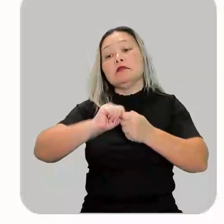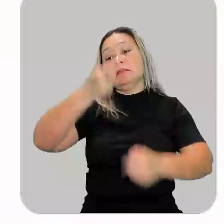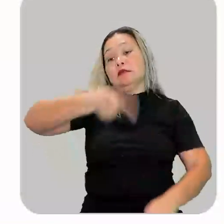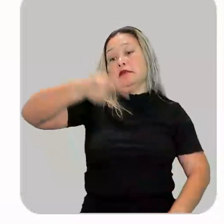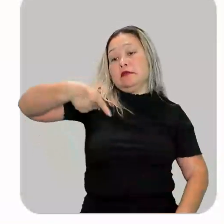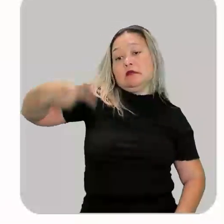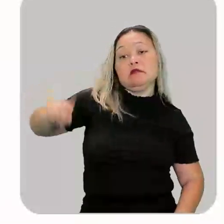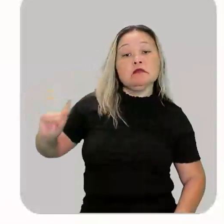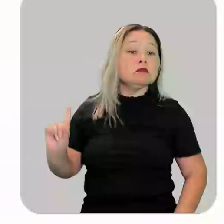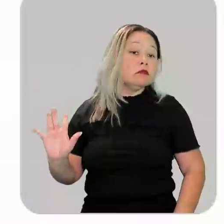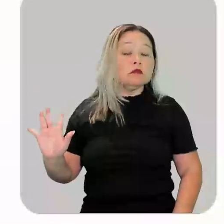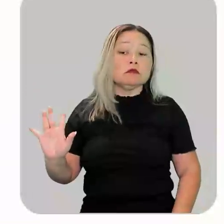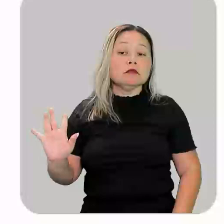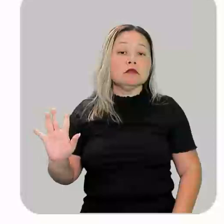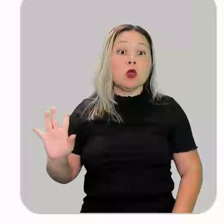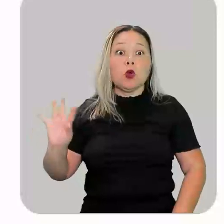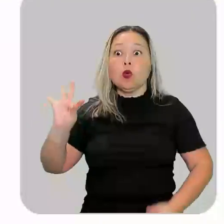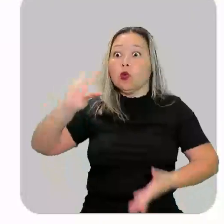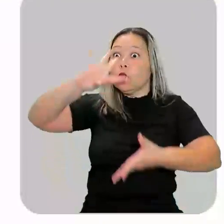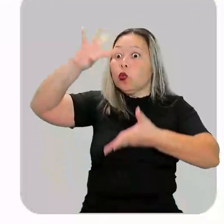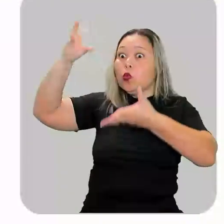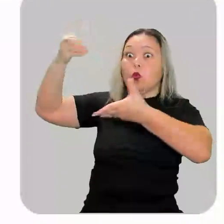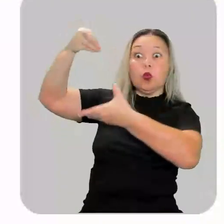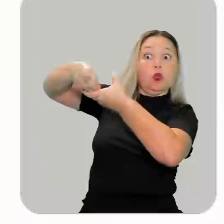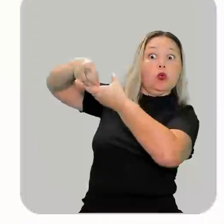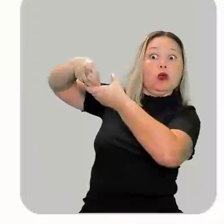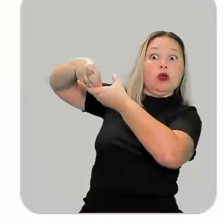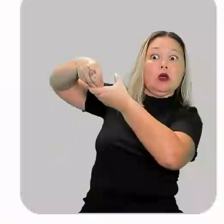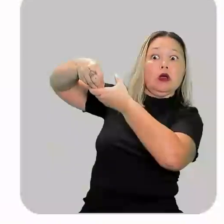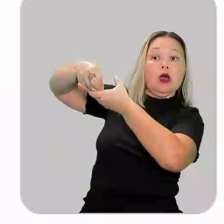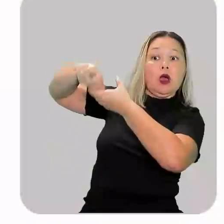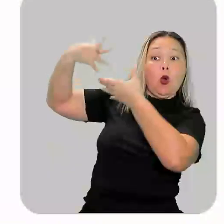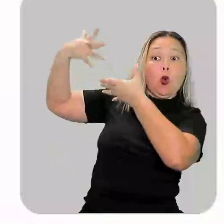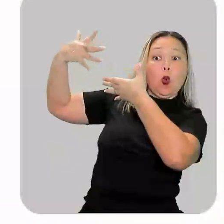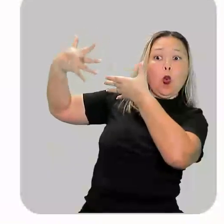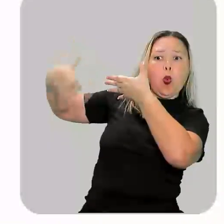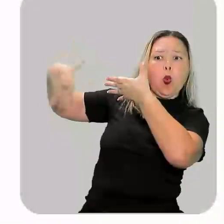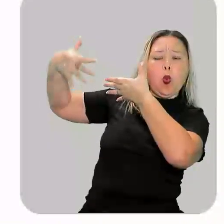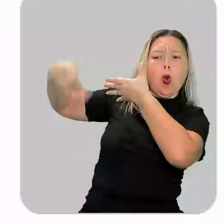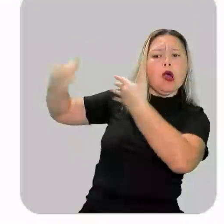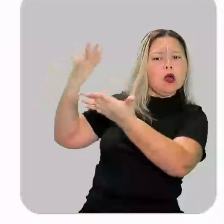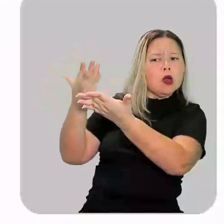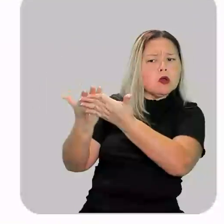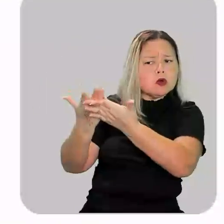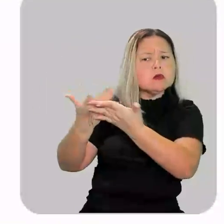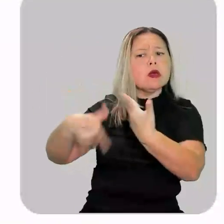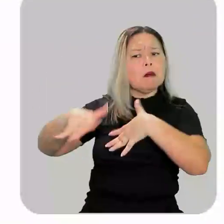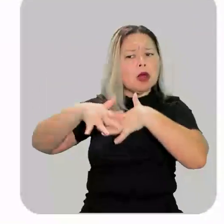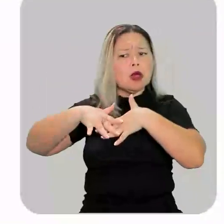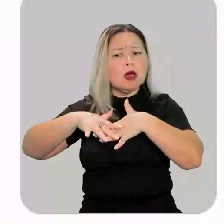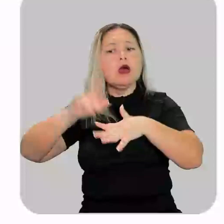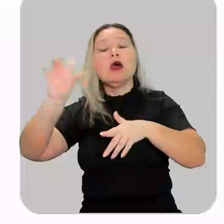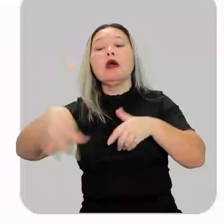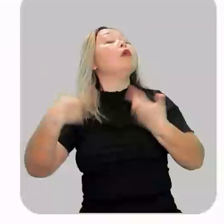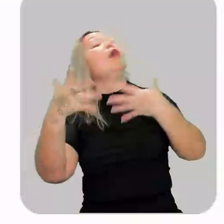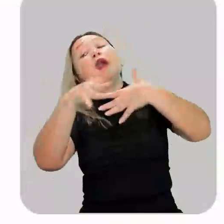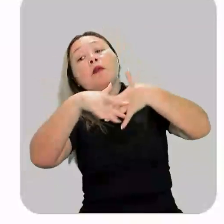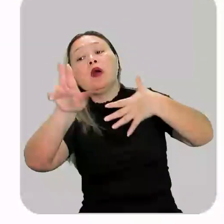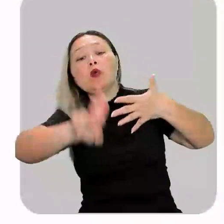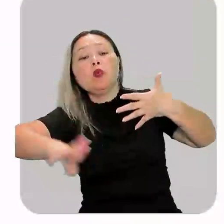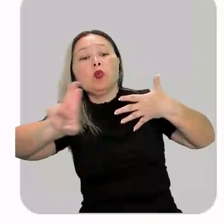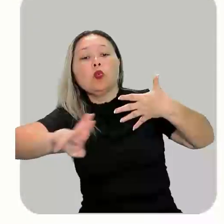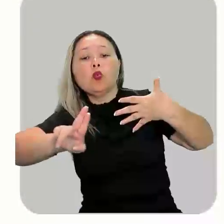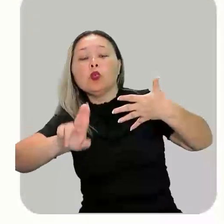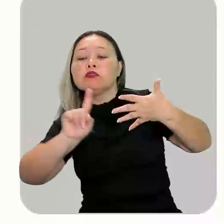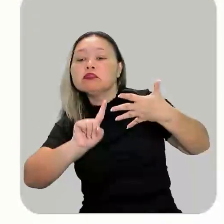e estatísticas. Tudo isso? Tudo isso é estudado pela matemática. A matemática é usada